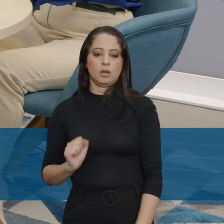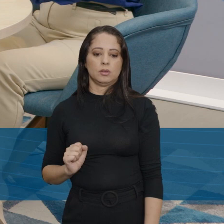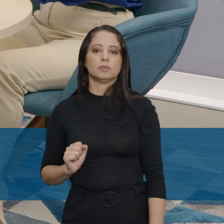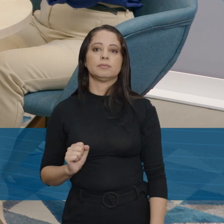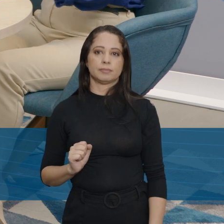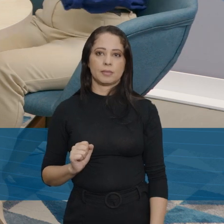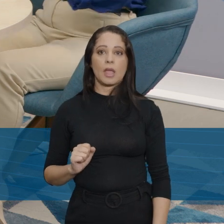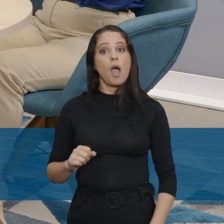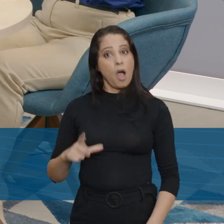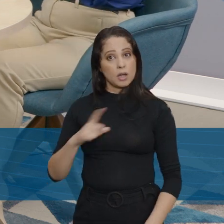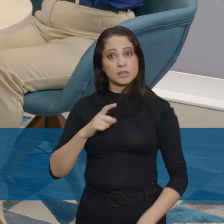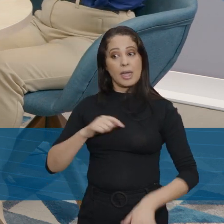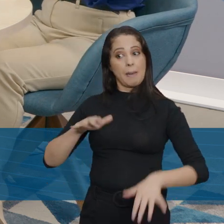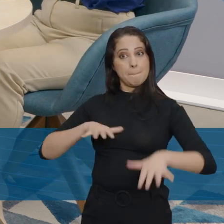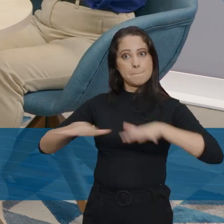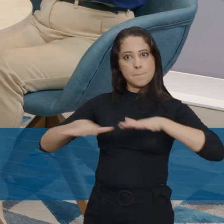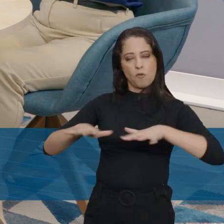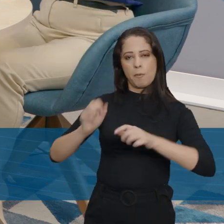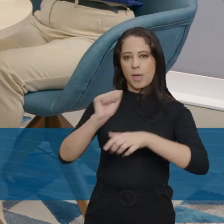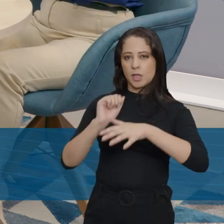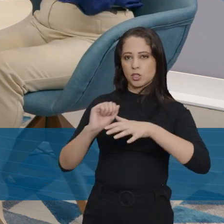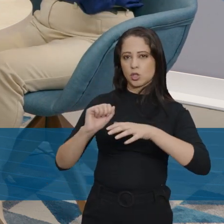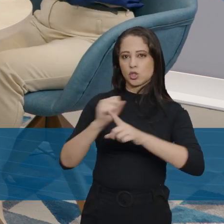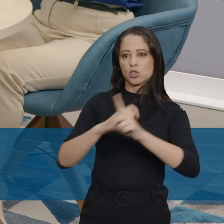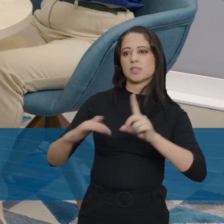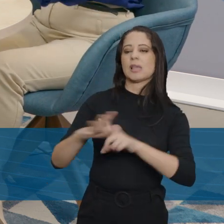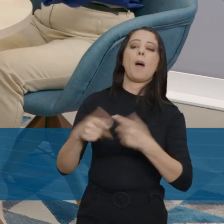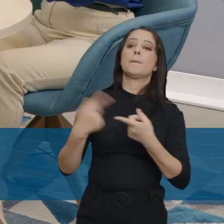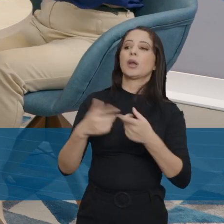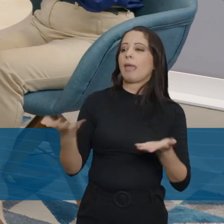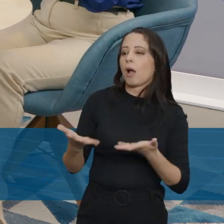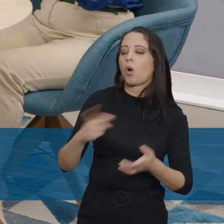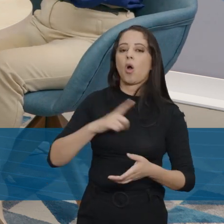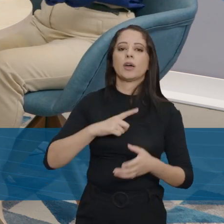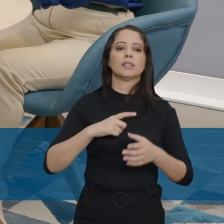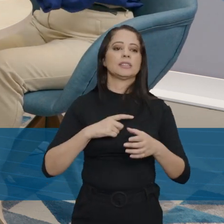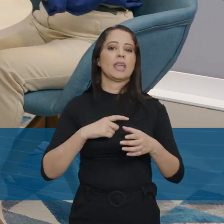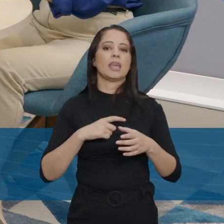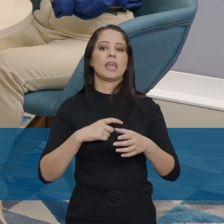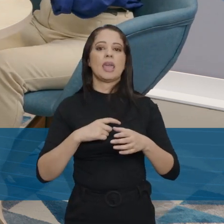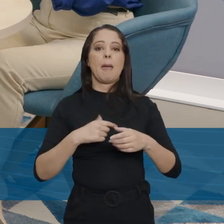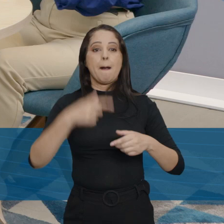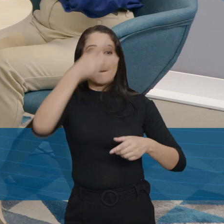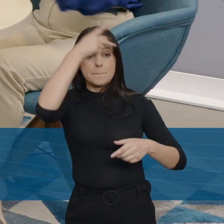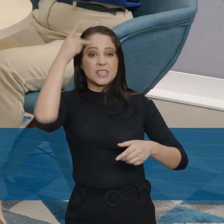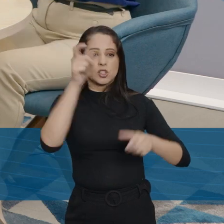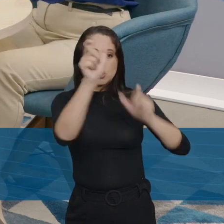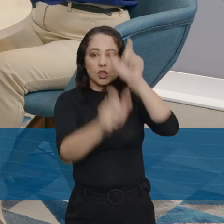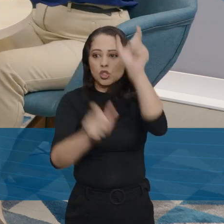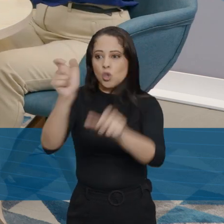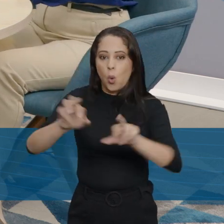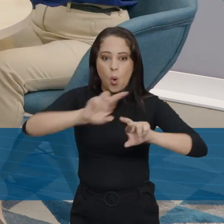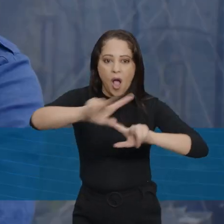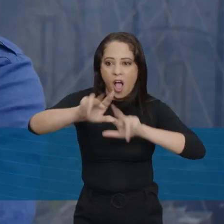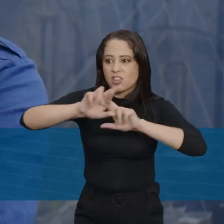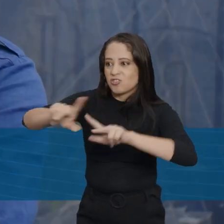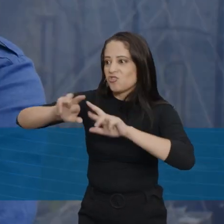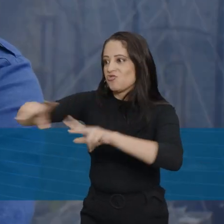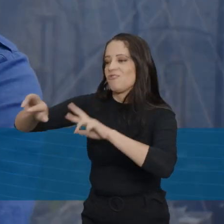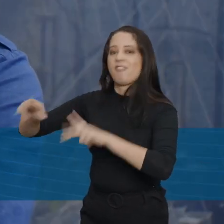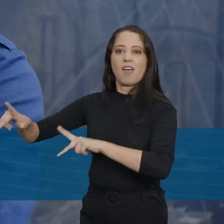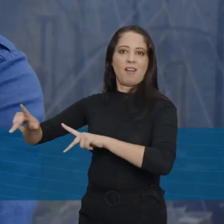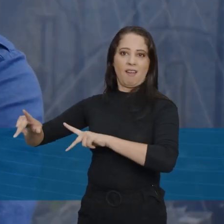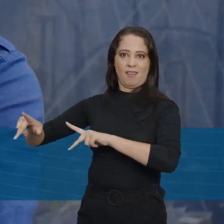porque agora a gente tem vários movimentos sociais, e falam, não, que a gente tem diversos tipos de beleza, diversos tipos de corpos, e isso é bom. Então, eles se